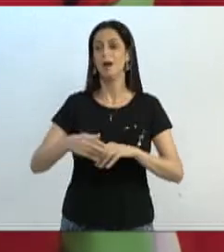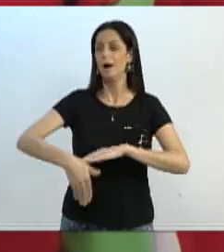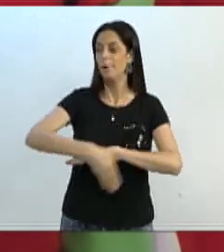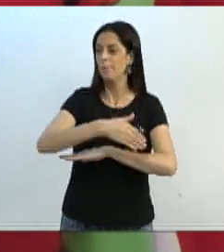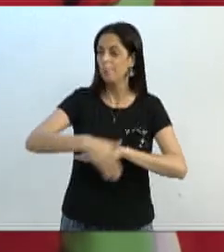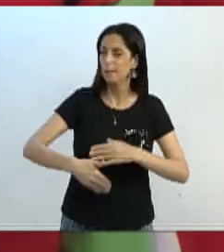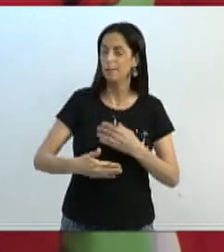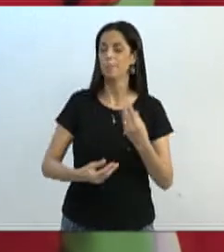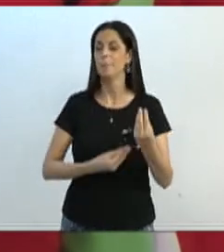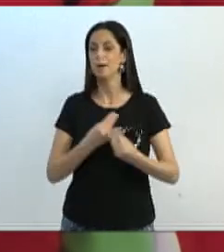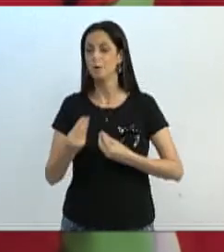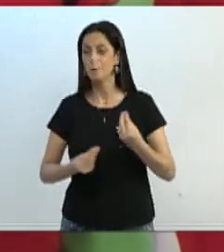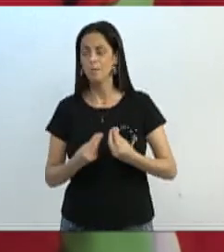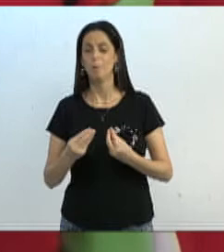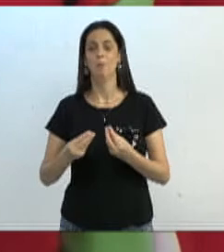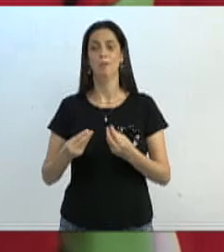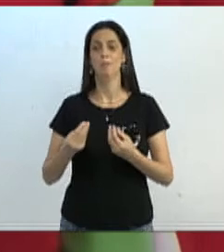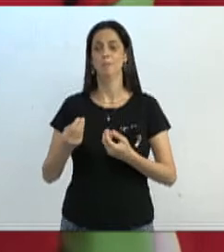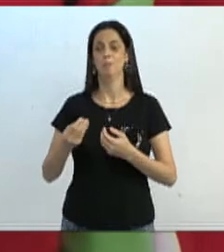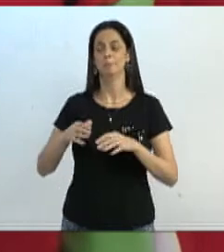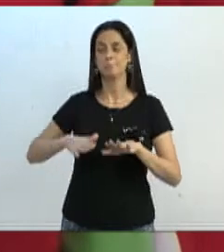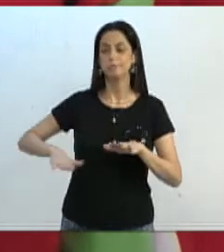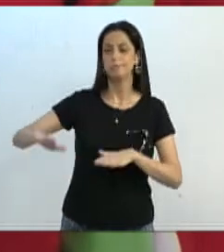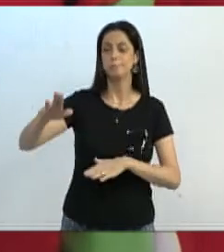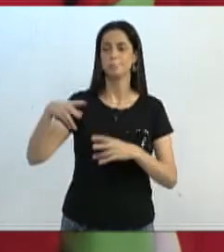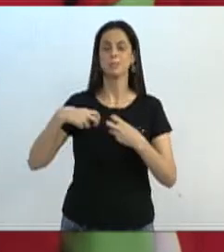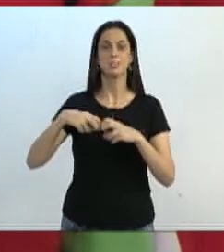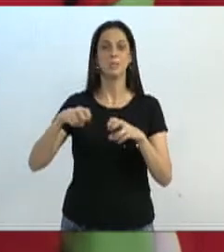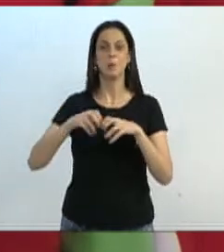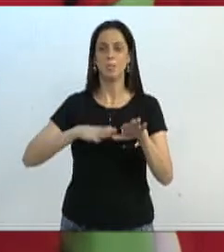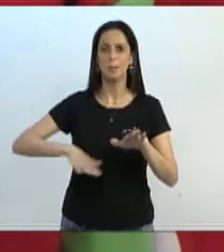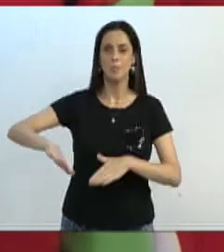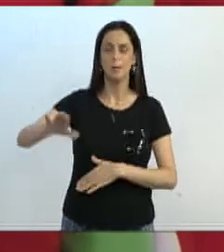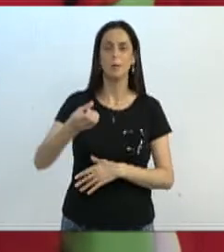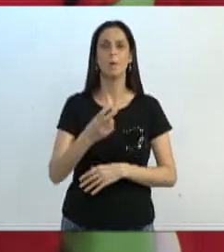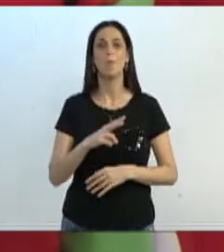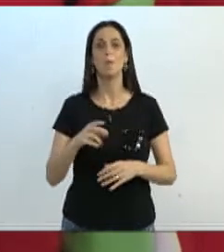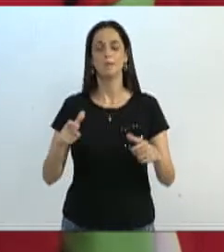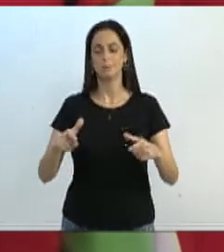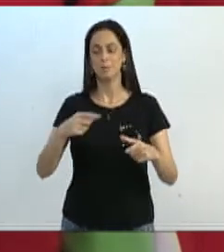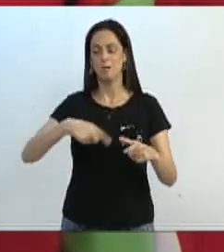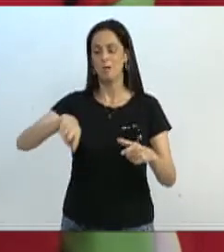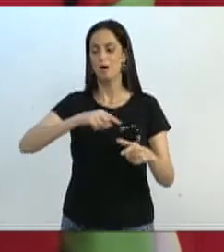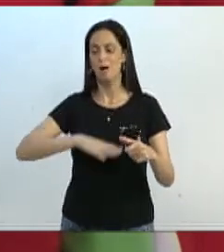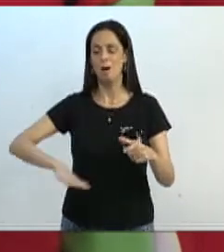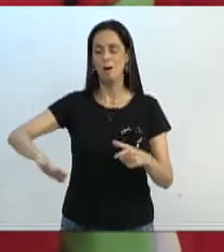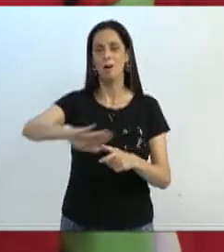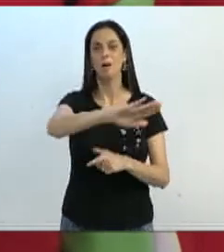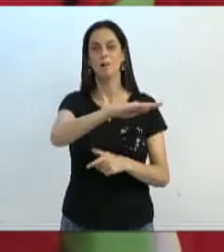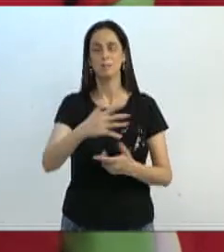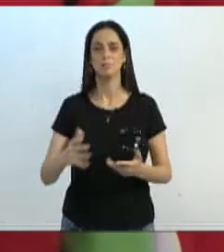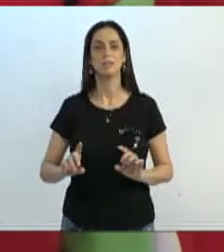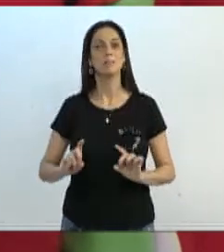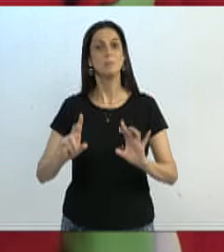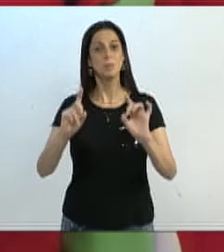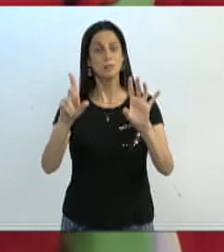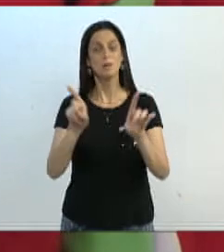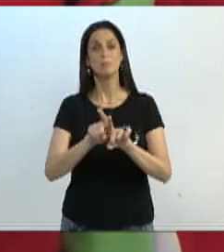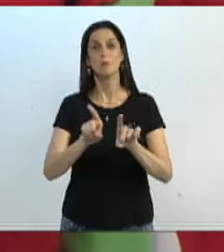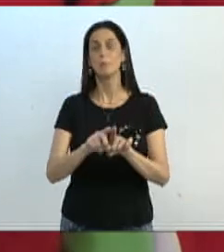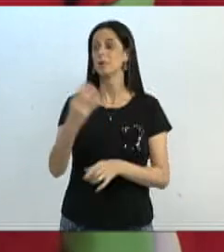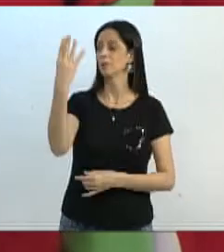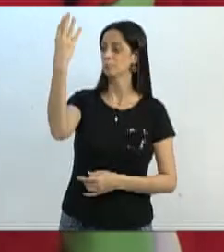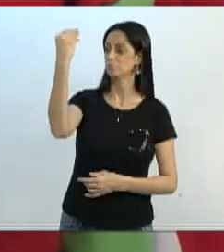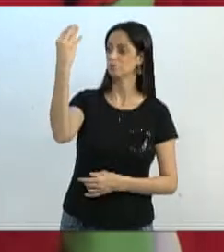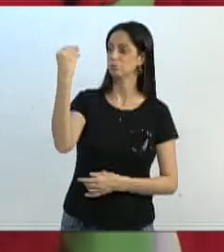seja nos nossos corredores de ônibus, seja nas nossas rotatórias, em especial nos nossos semáforos.